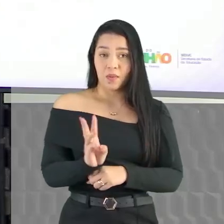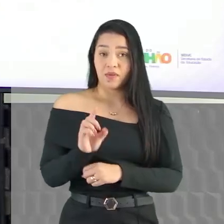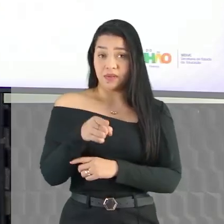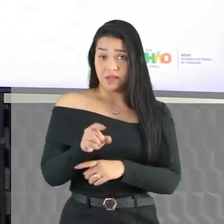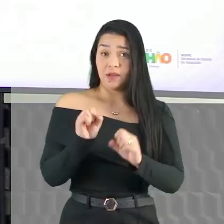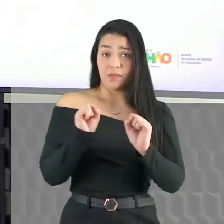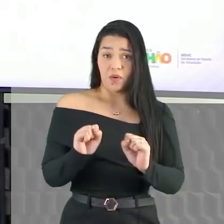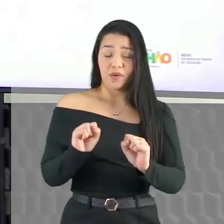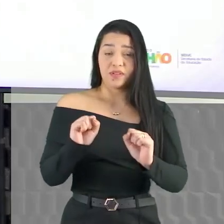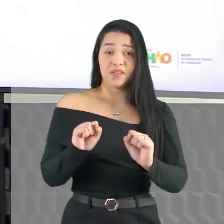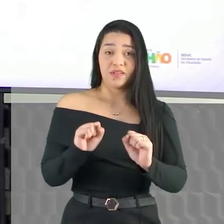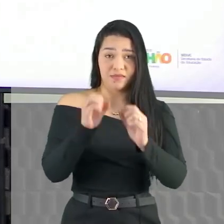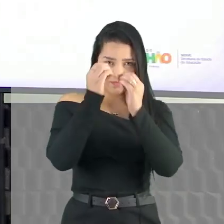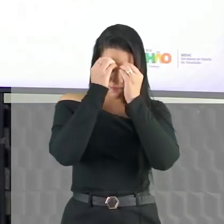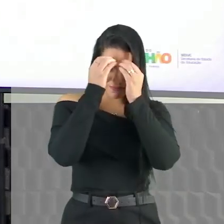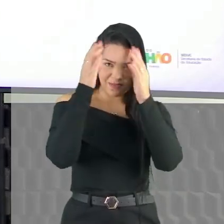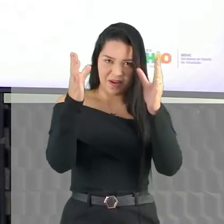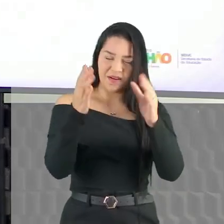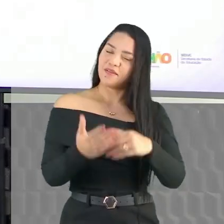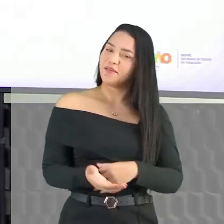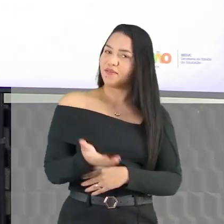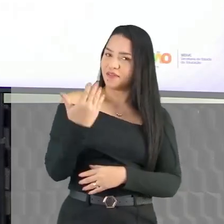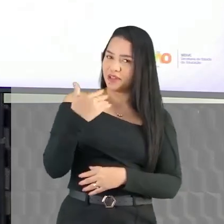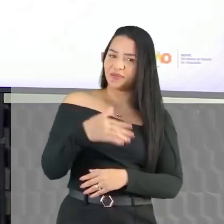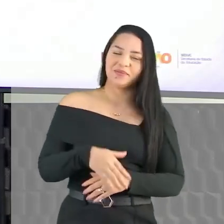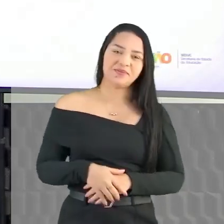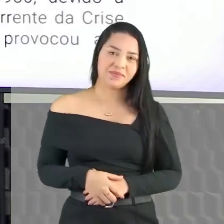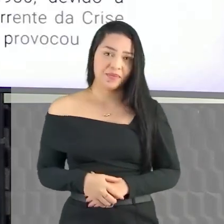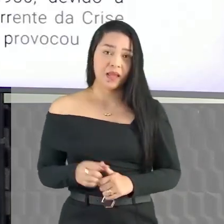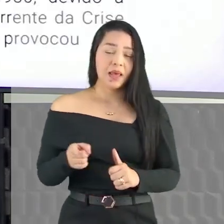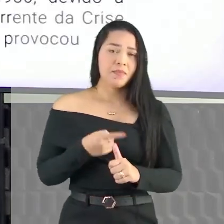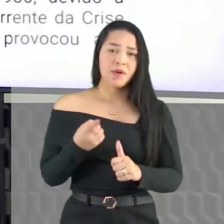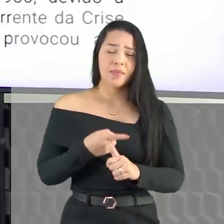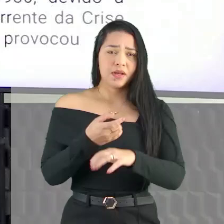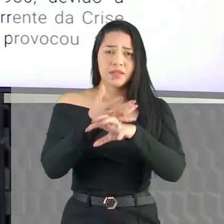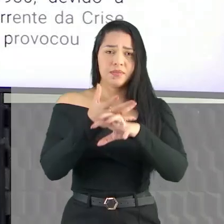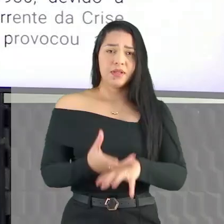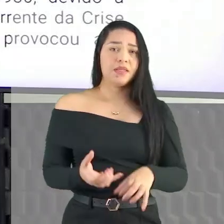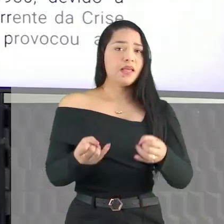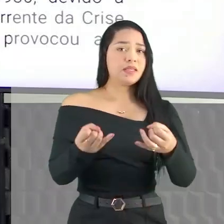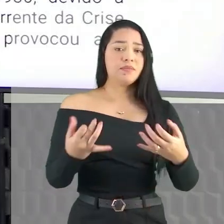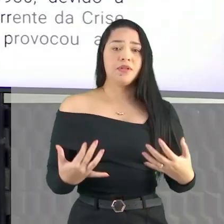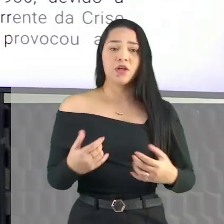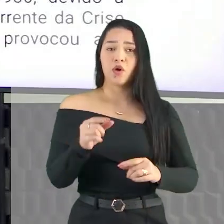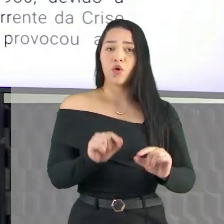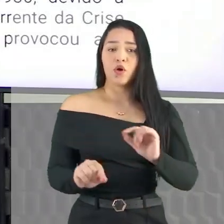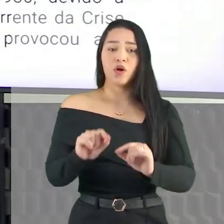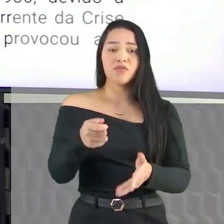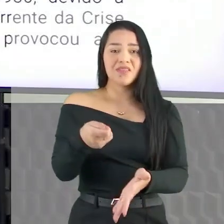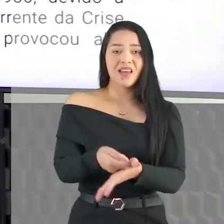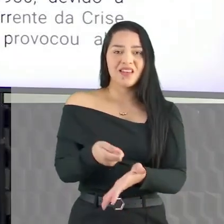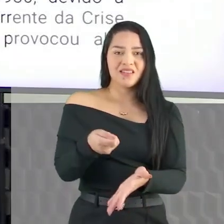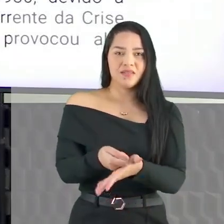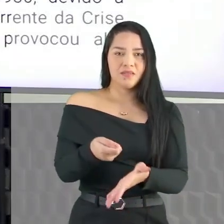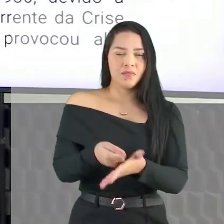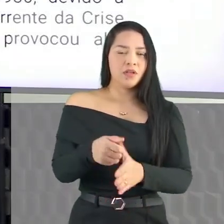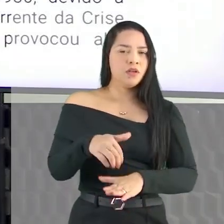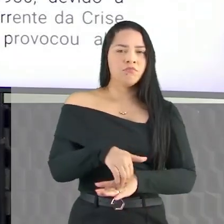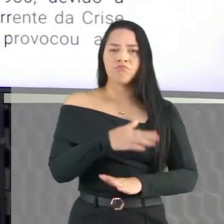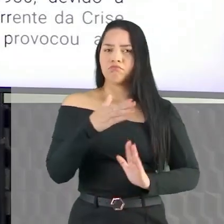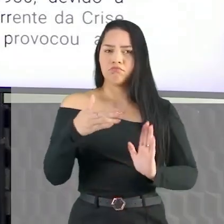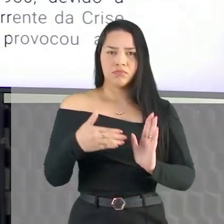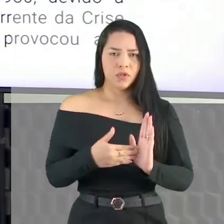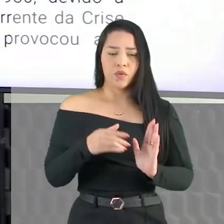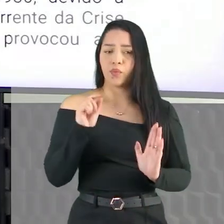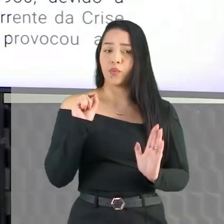você possa ampliar os seus estudos. Vamos lá? A nossa primeira questão fala sobre os regimes totalitários. E